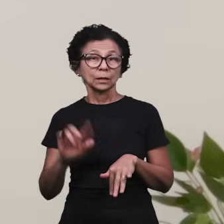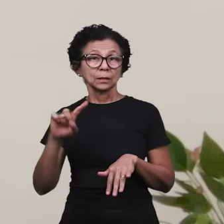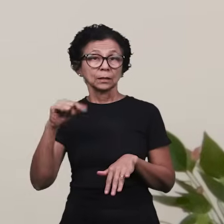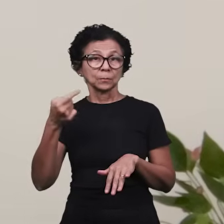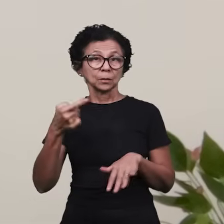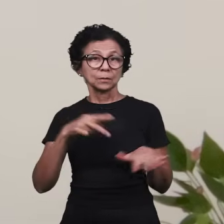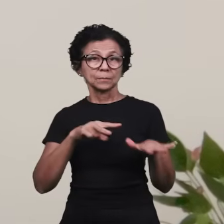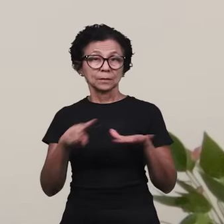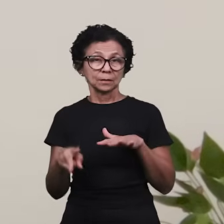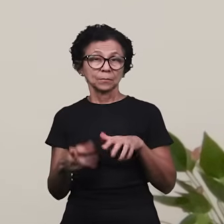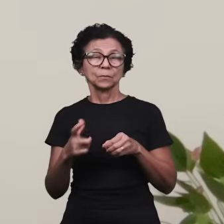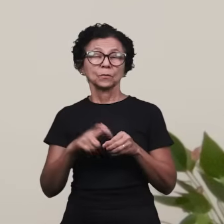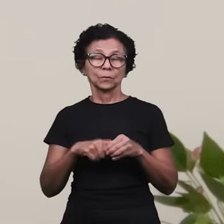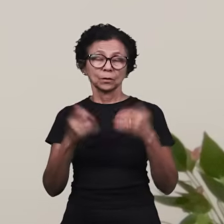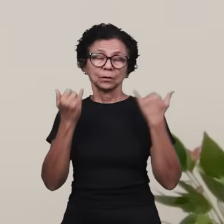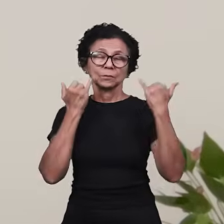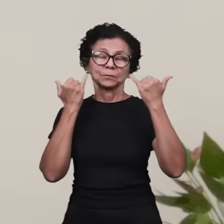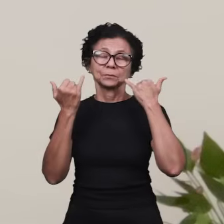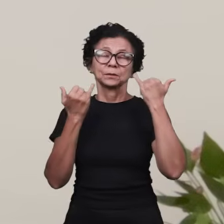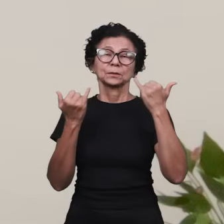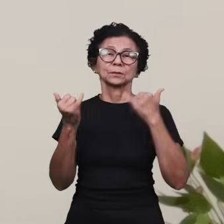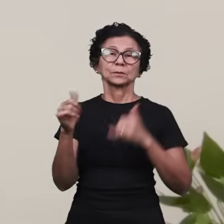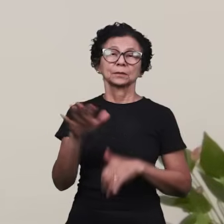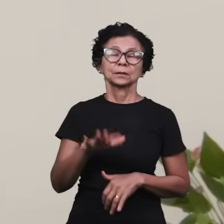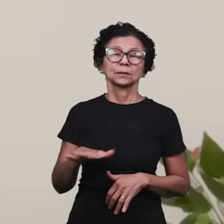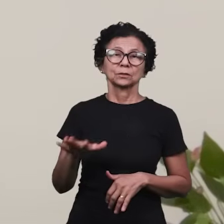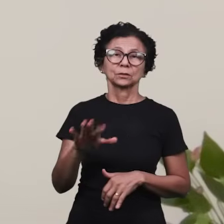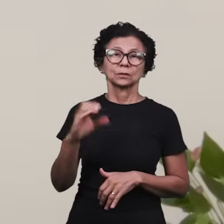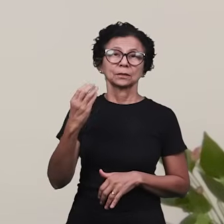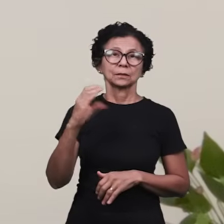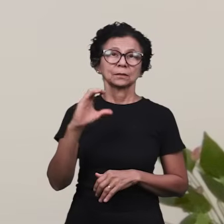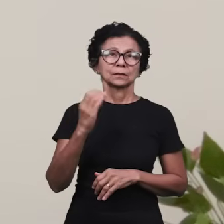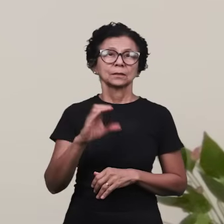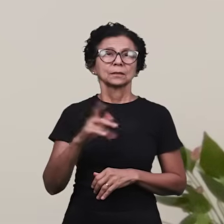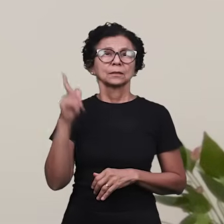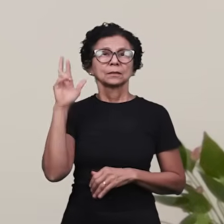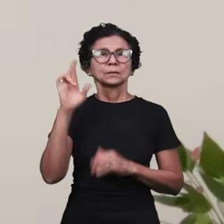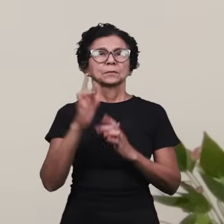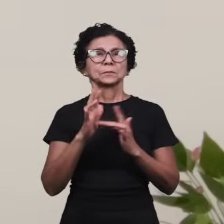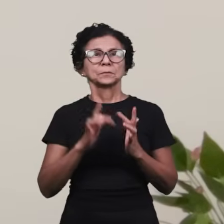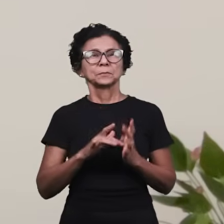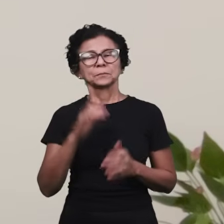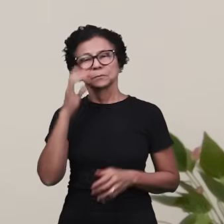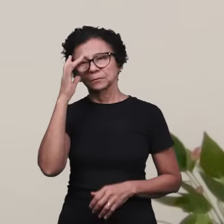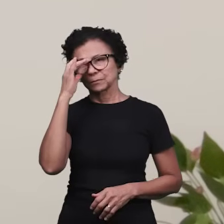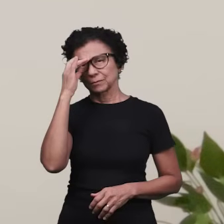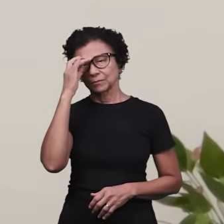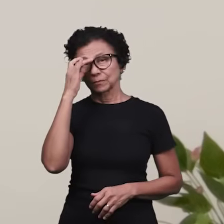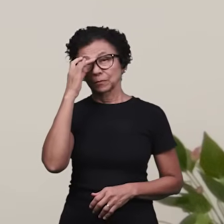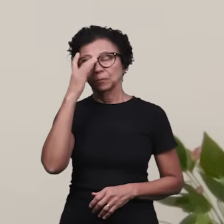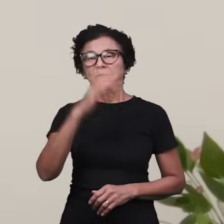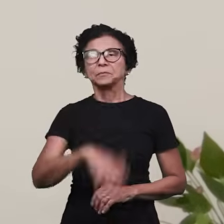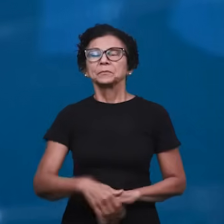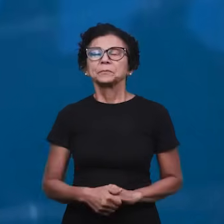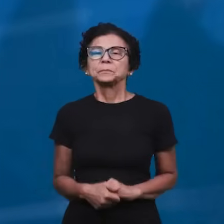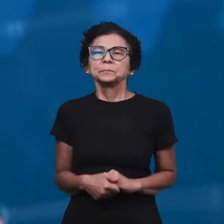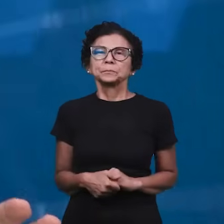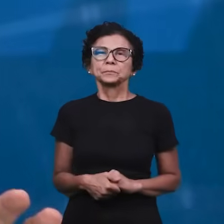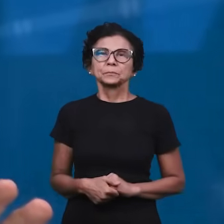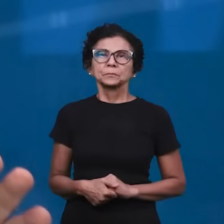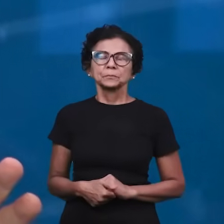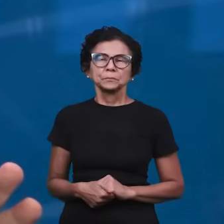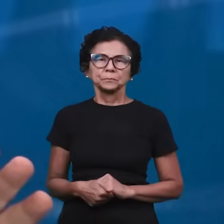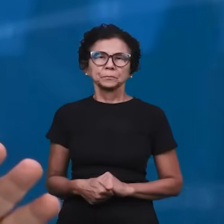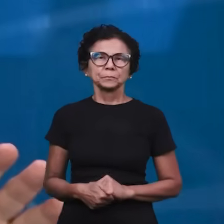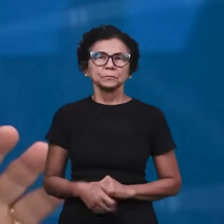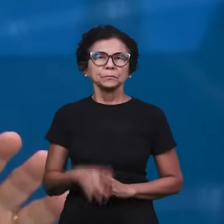semana que vem estaremos de volta aqui com mais informações daqui da região de Cariacica. A todos a paz do Senhor Jesus. Notícias